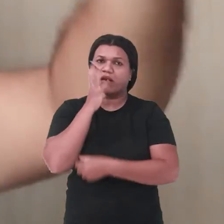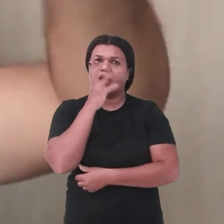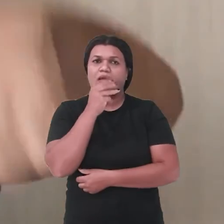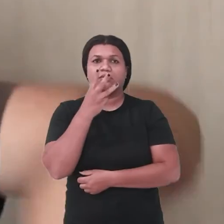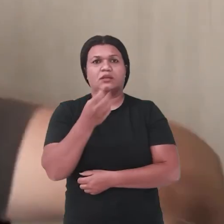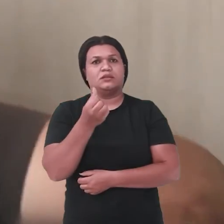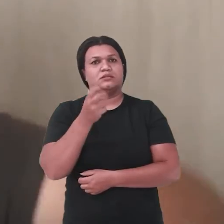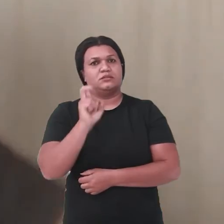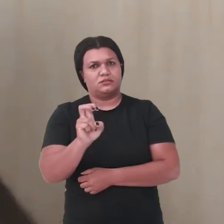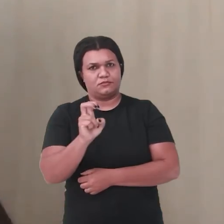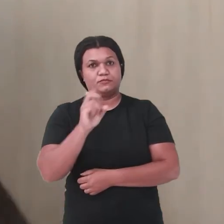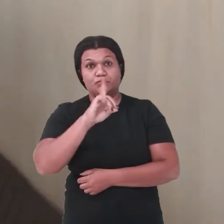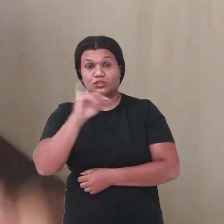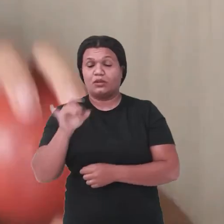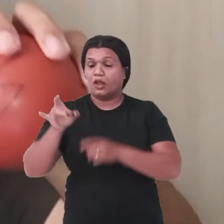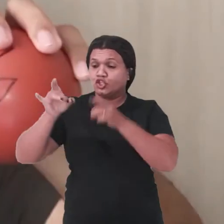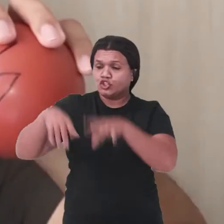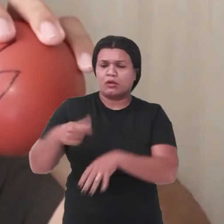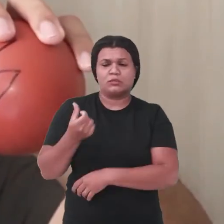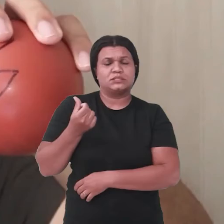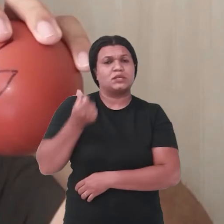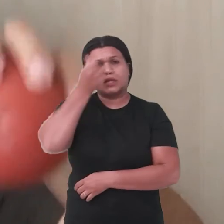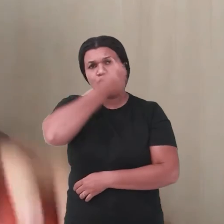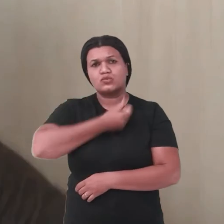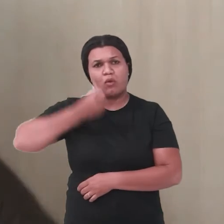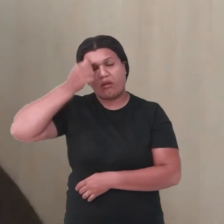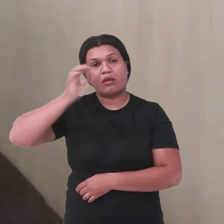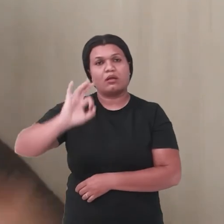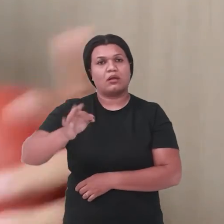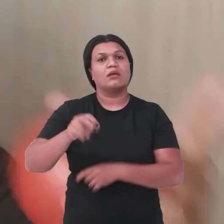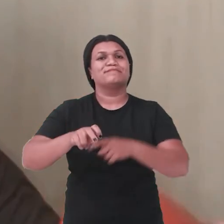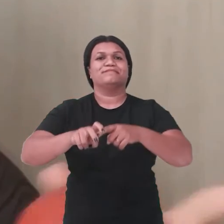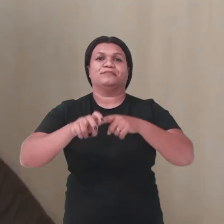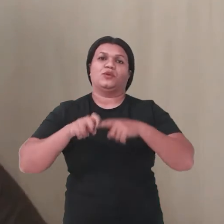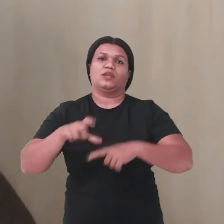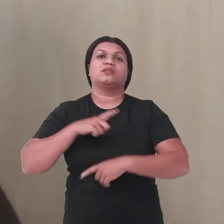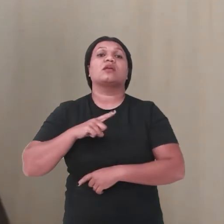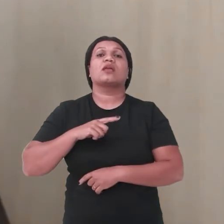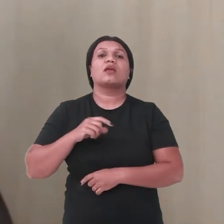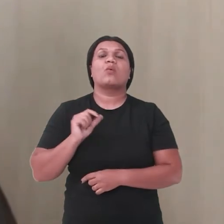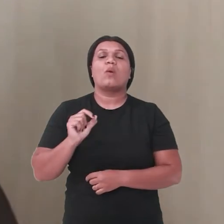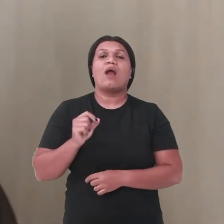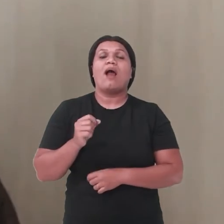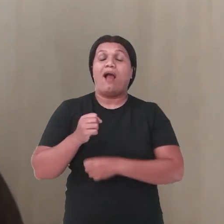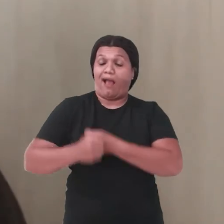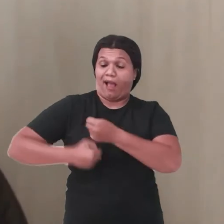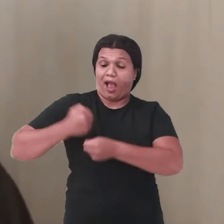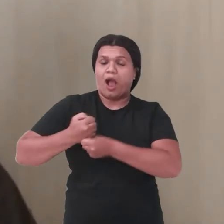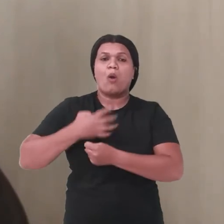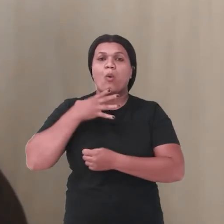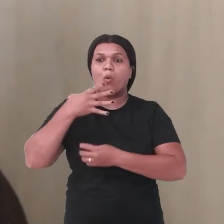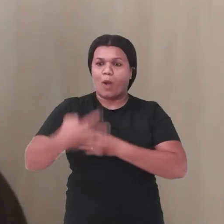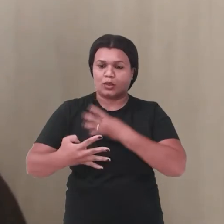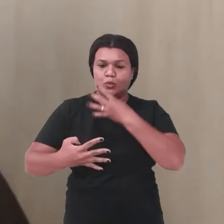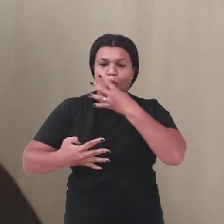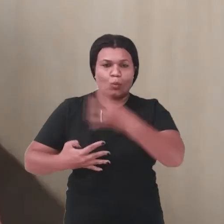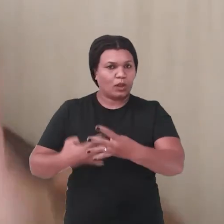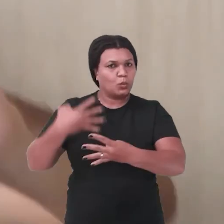dura 365 dias, tá sobrando 6 horas aí, não é? Por isso que nós temos os que nós chamamos de